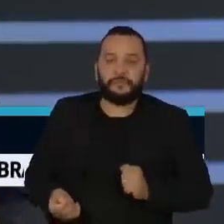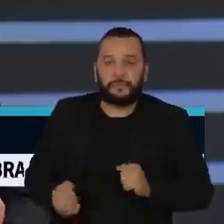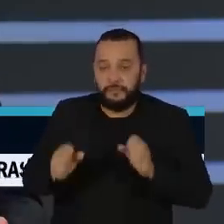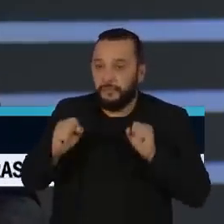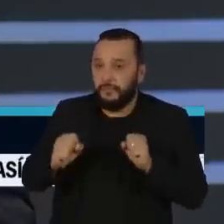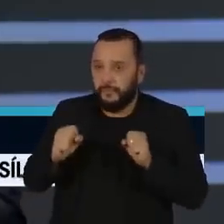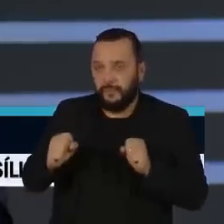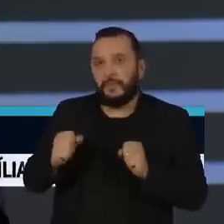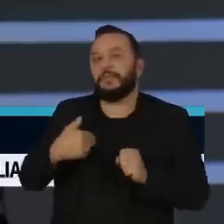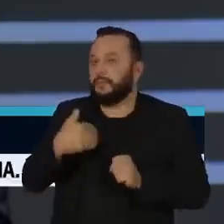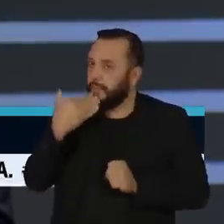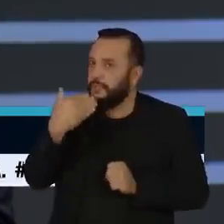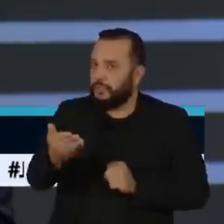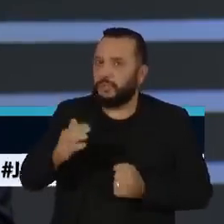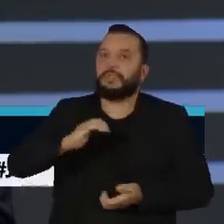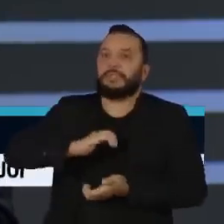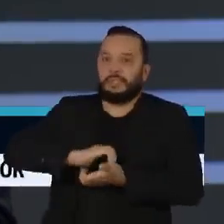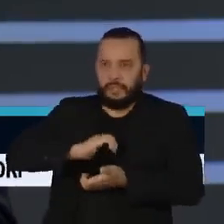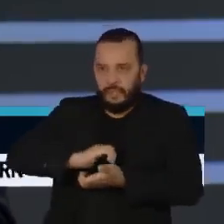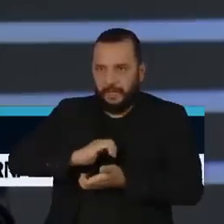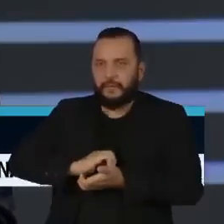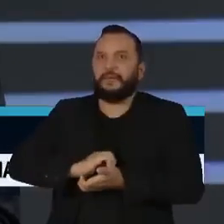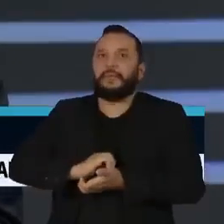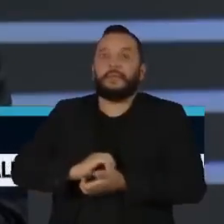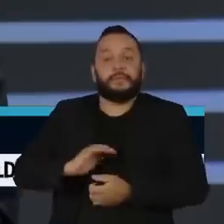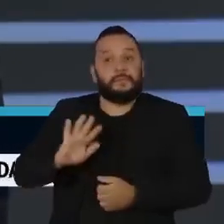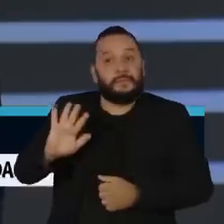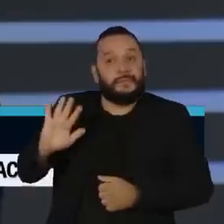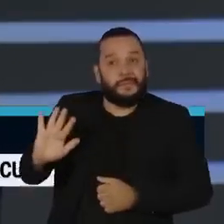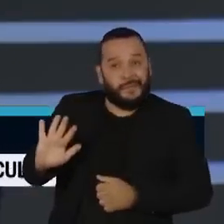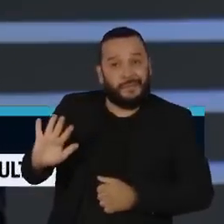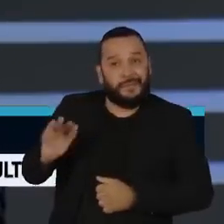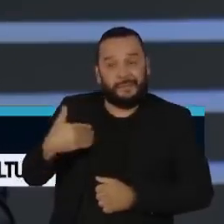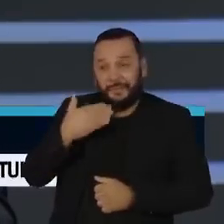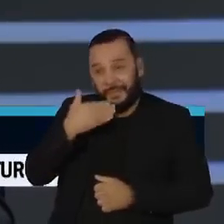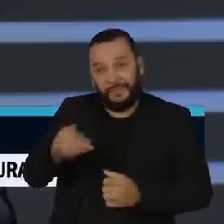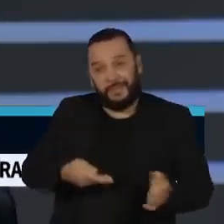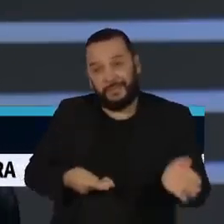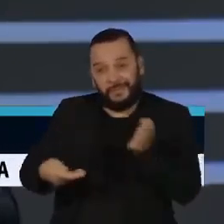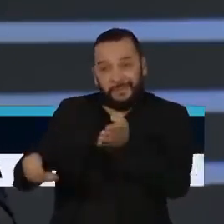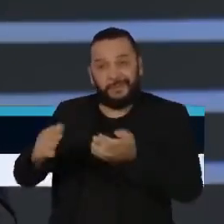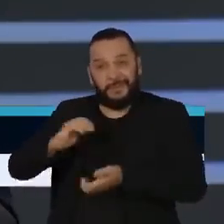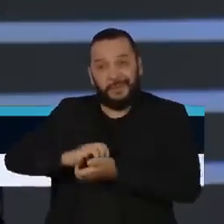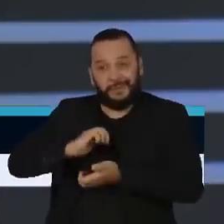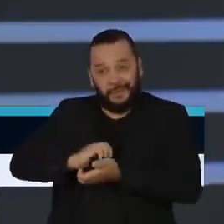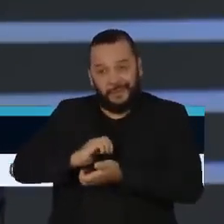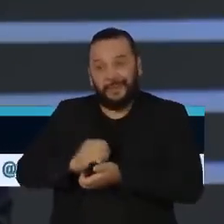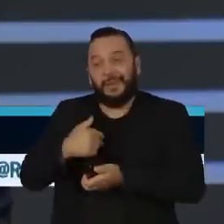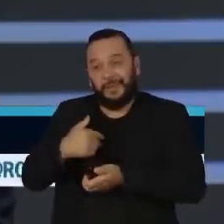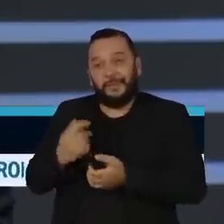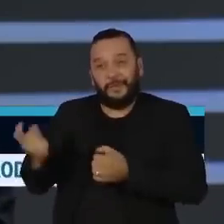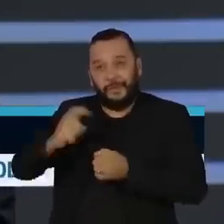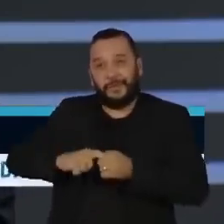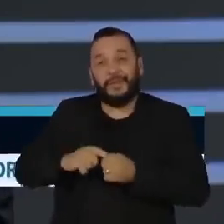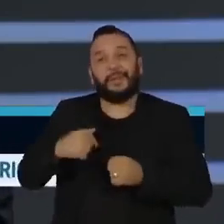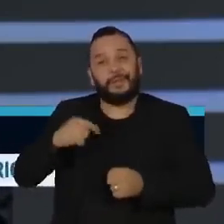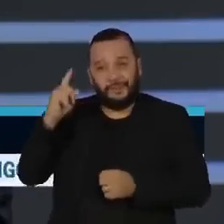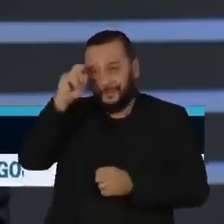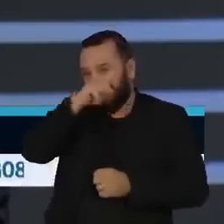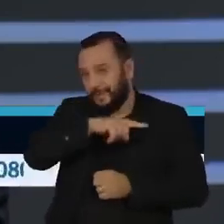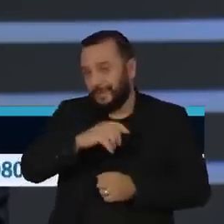de apelação óssea para um tribunal federal né só que mesmo assim a vida do dallanhol vai ser difícil mesmo no Supremo né